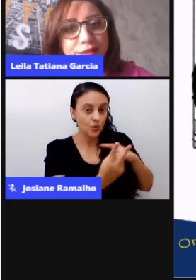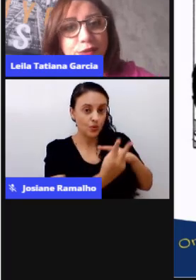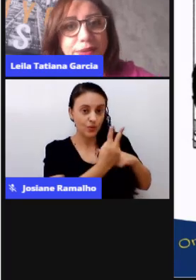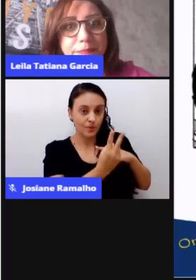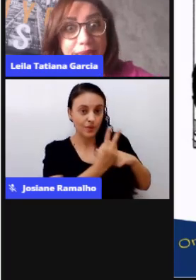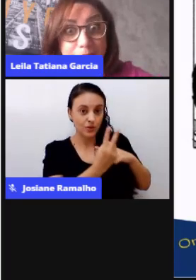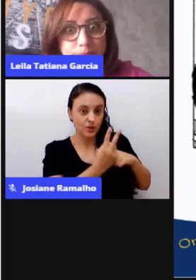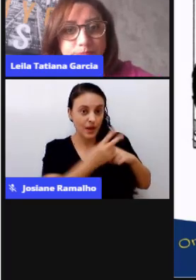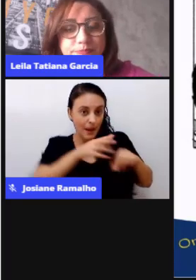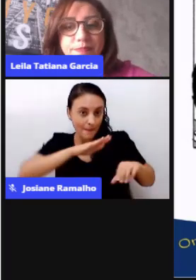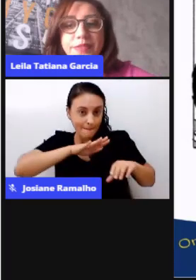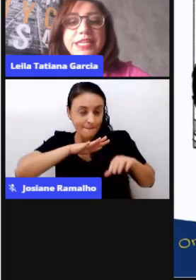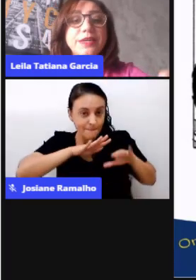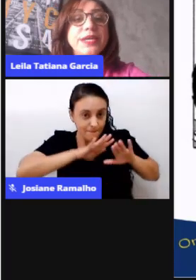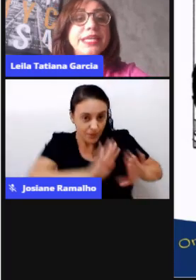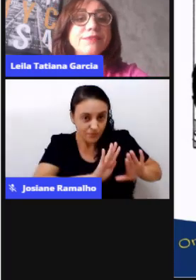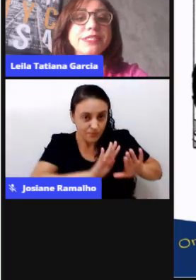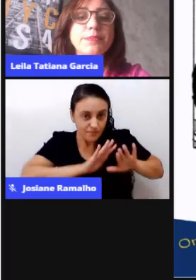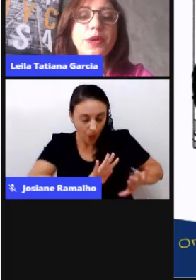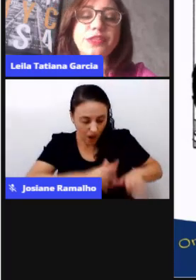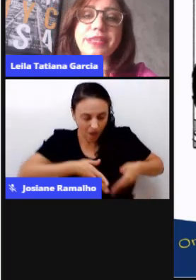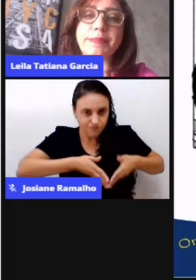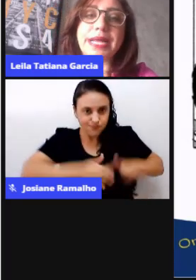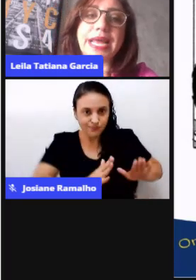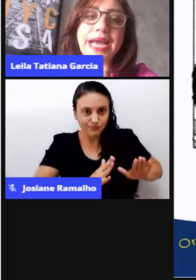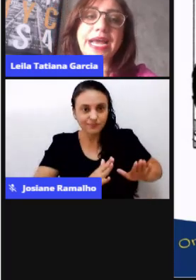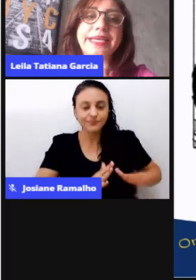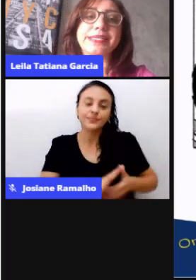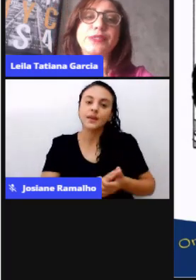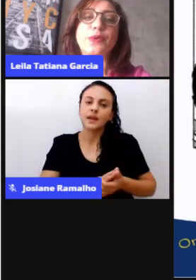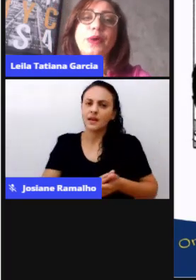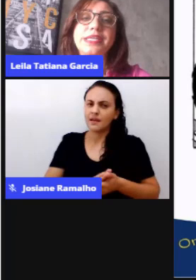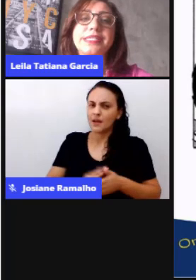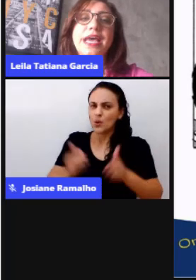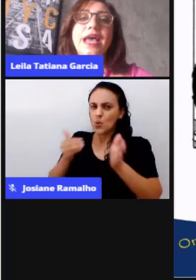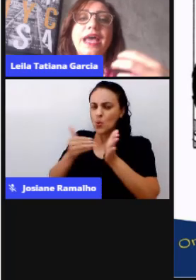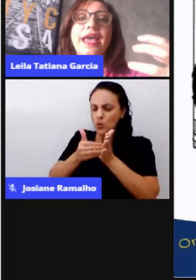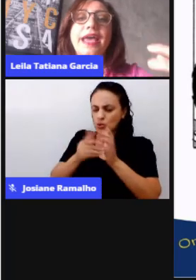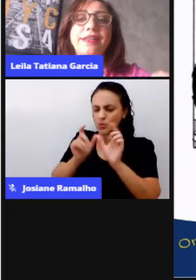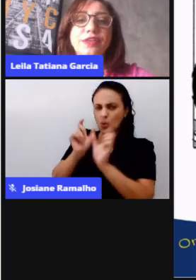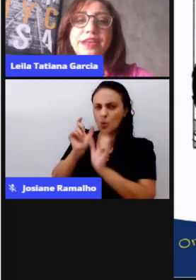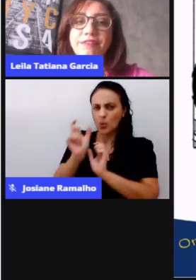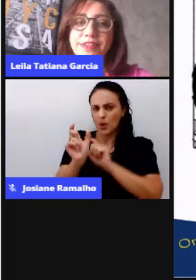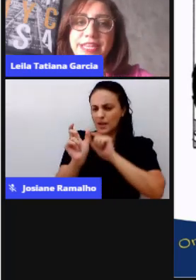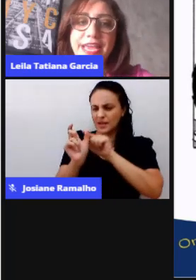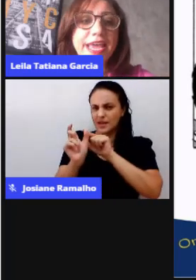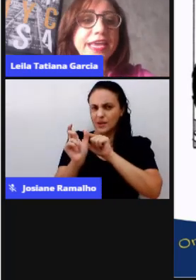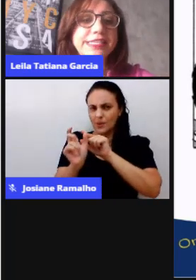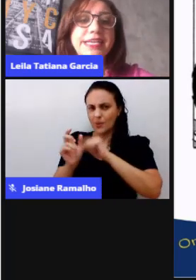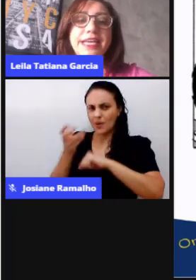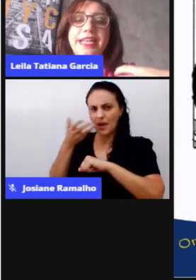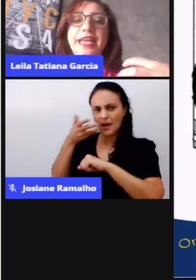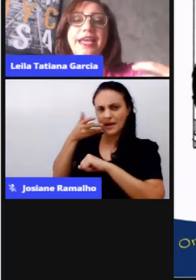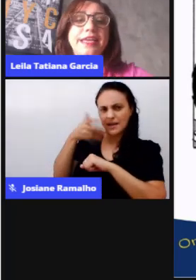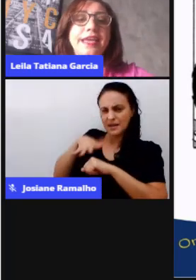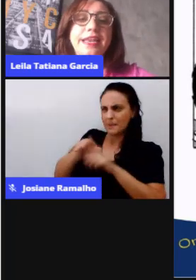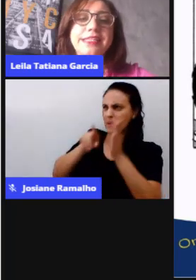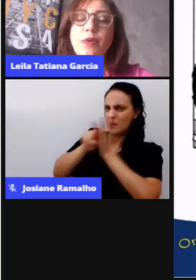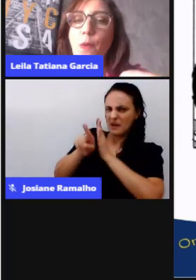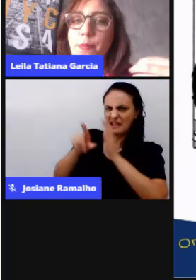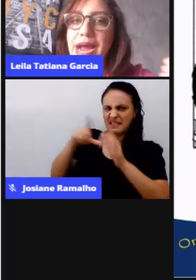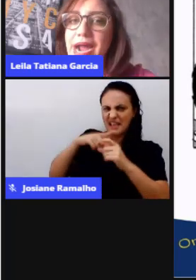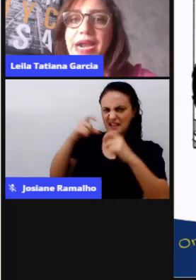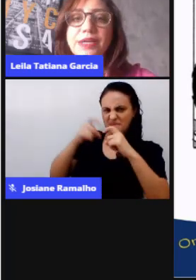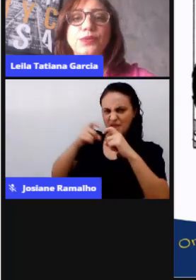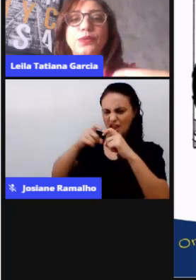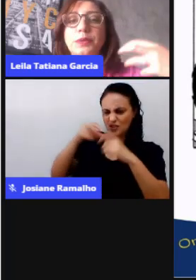médico aí dentro também? Então, aqui você pode trabalhar questões de gravidez, né, em